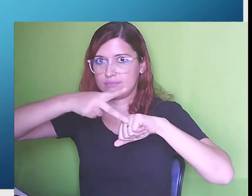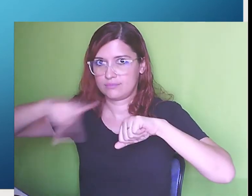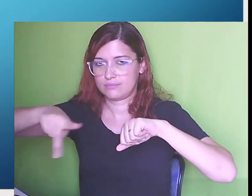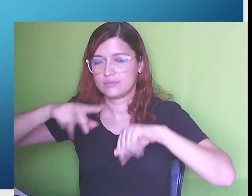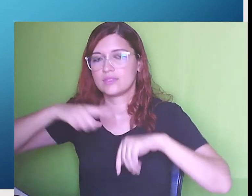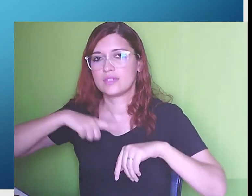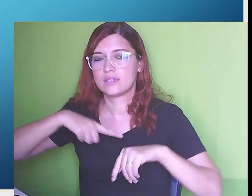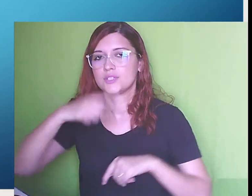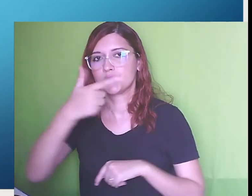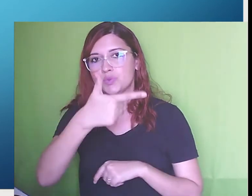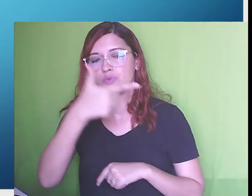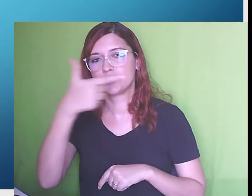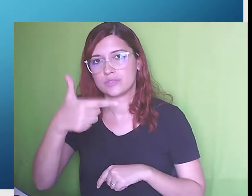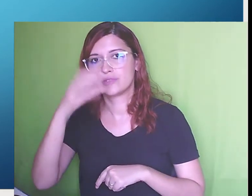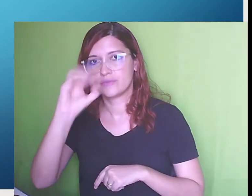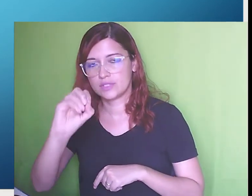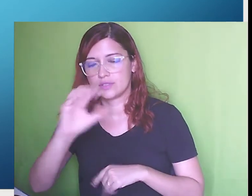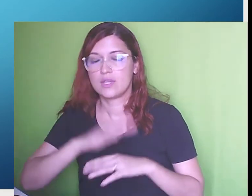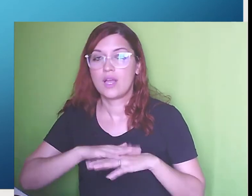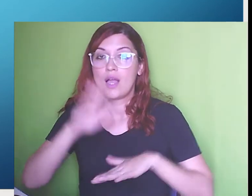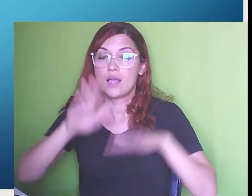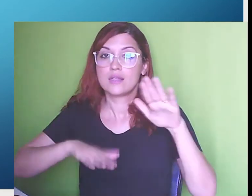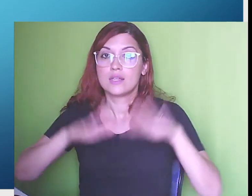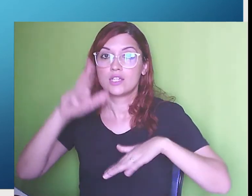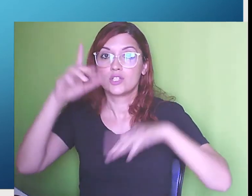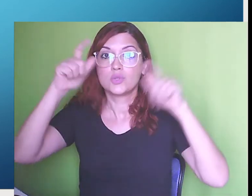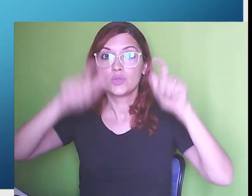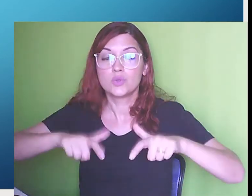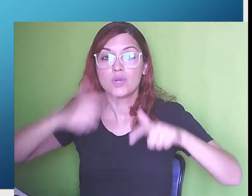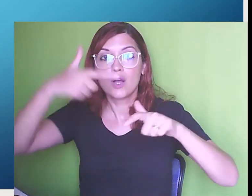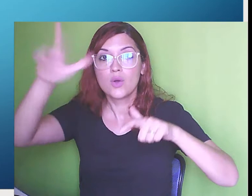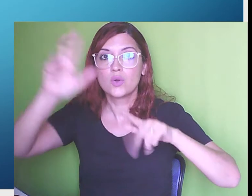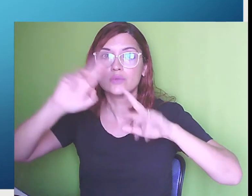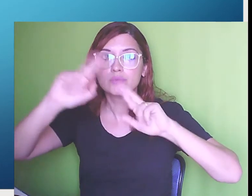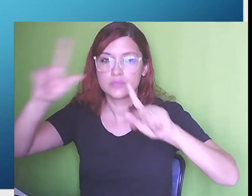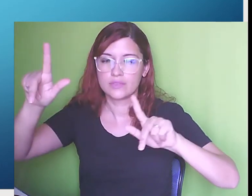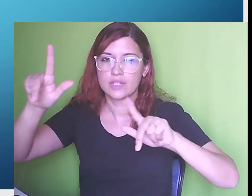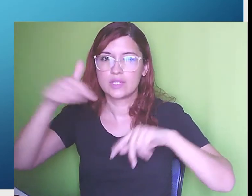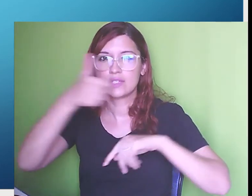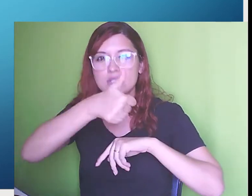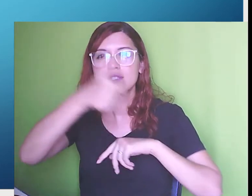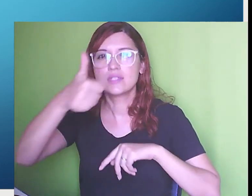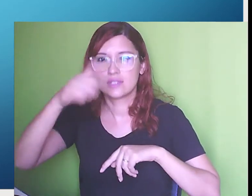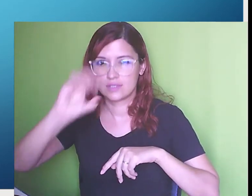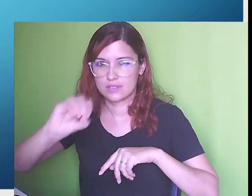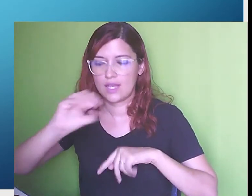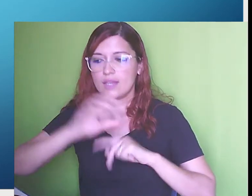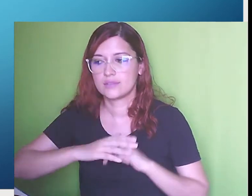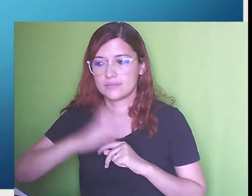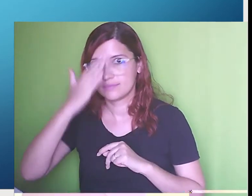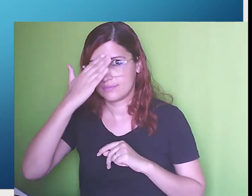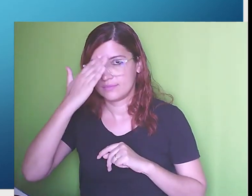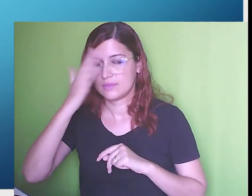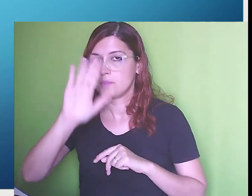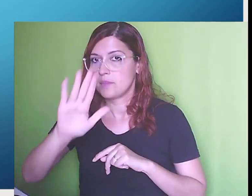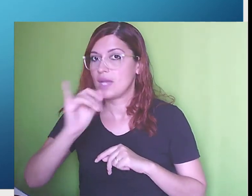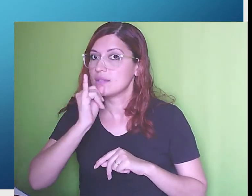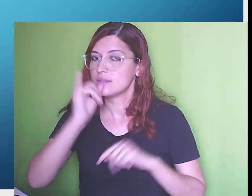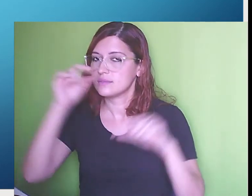elétrica é distribuída em 220, aqui em Petrolina. Mas, em outras regiões é diferente, algumas